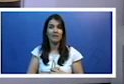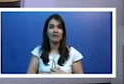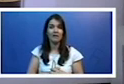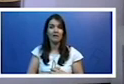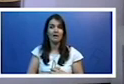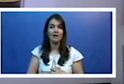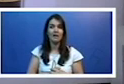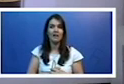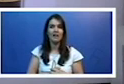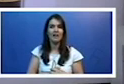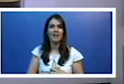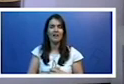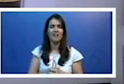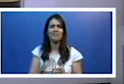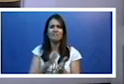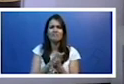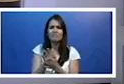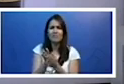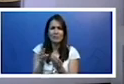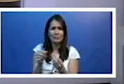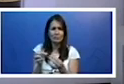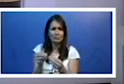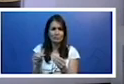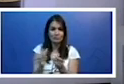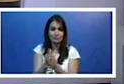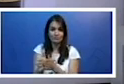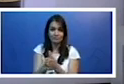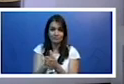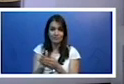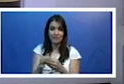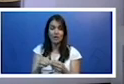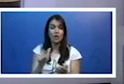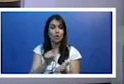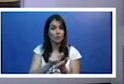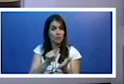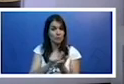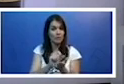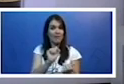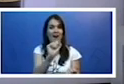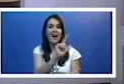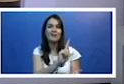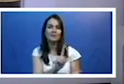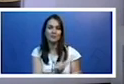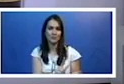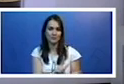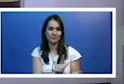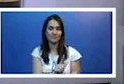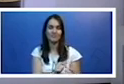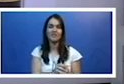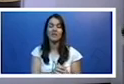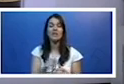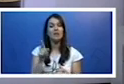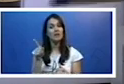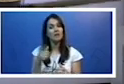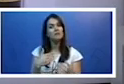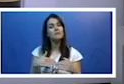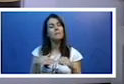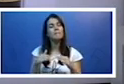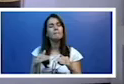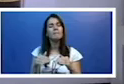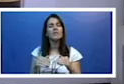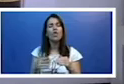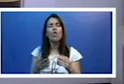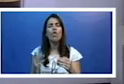tato, escorregadias. Ela no papel tornassol fica sempre azul e eles neutralizam os ácidos. Por